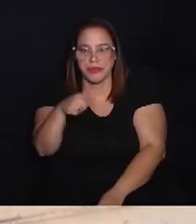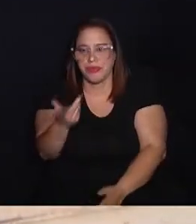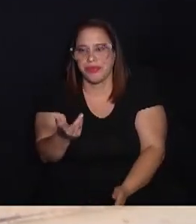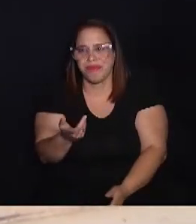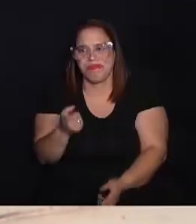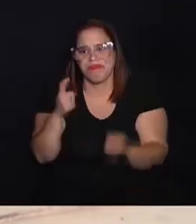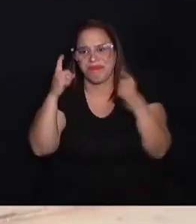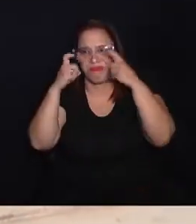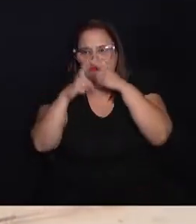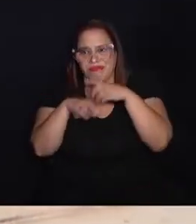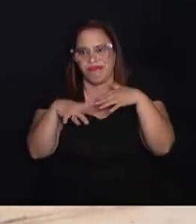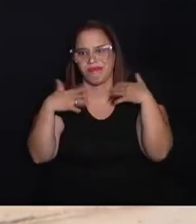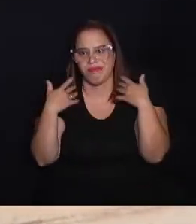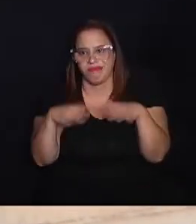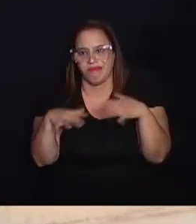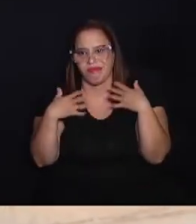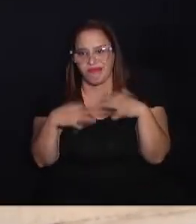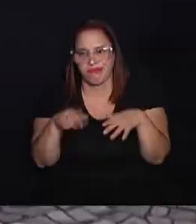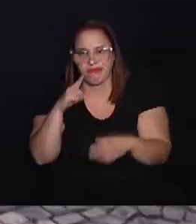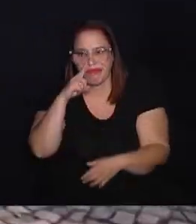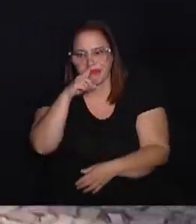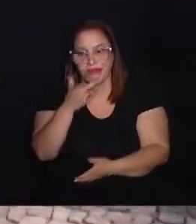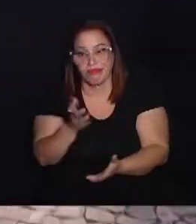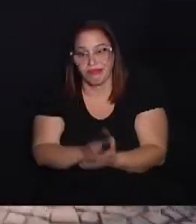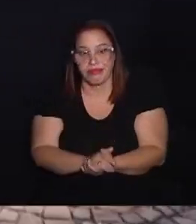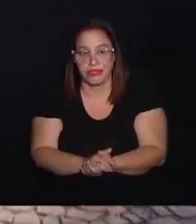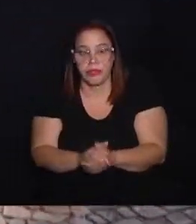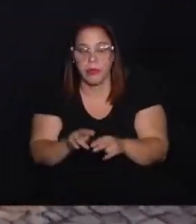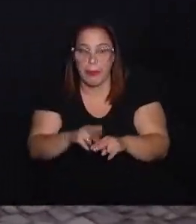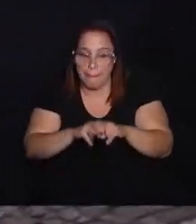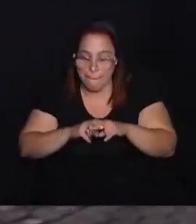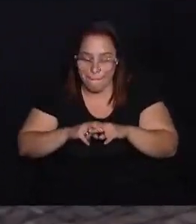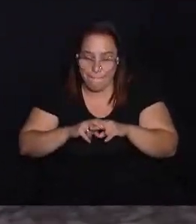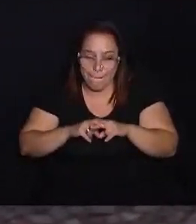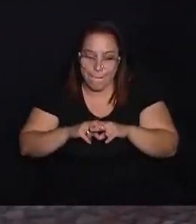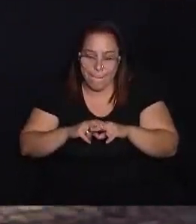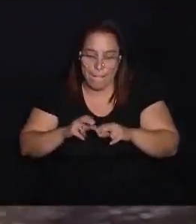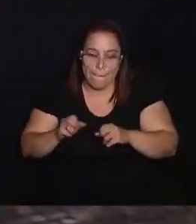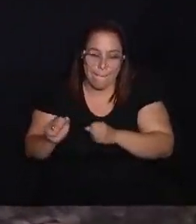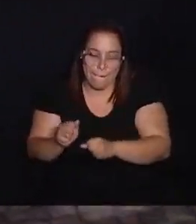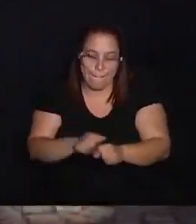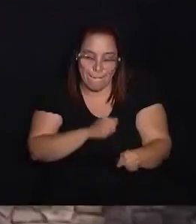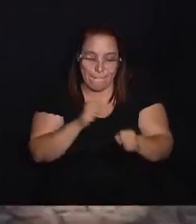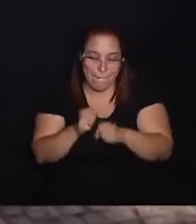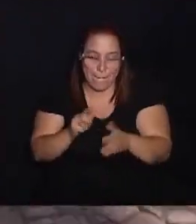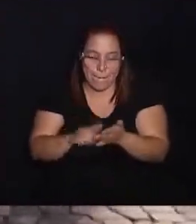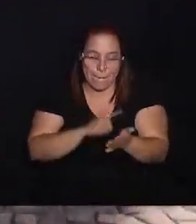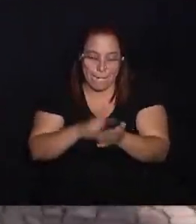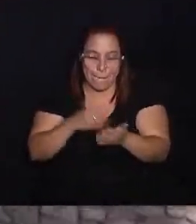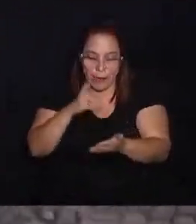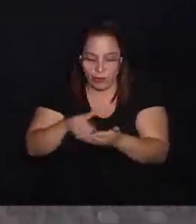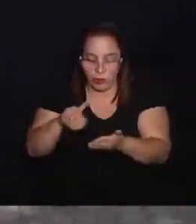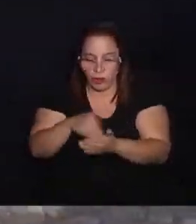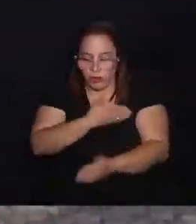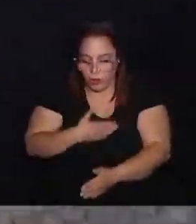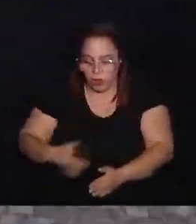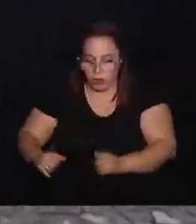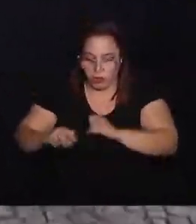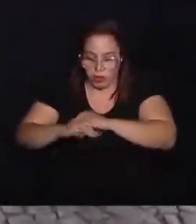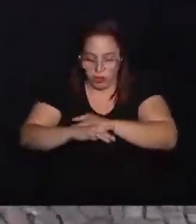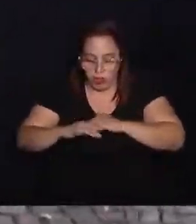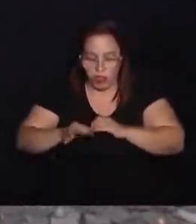como se comportou nas eleições. E certamente as eleições carregam essa renovação de esperança, de expectativa e também